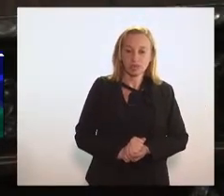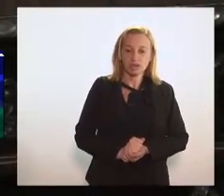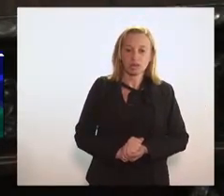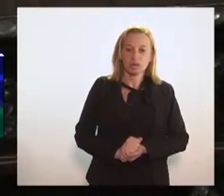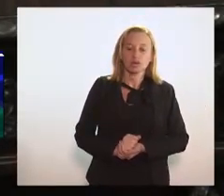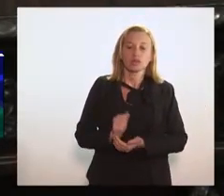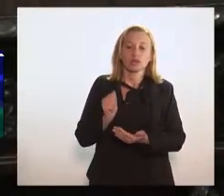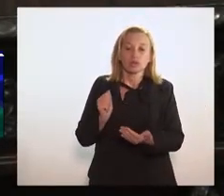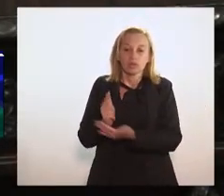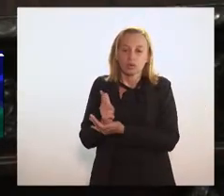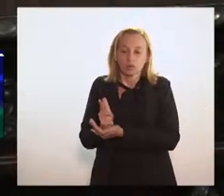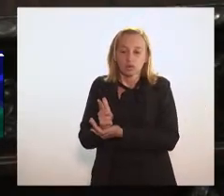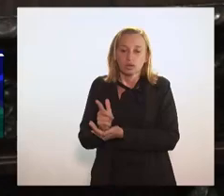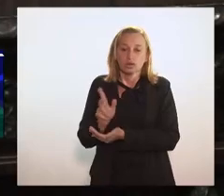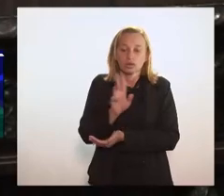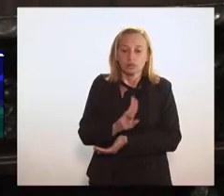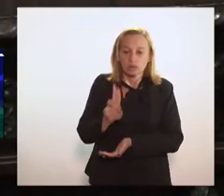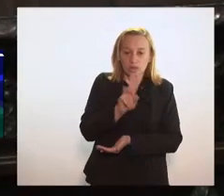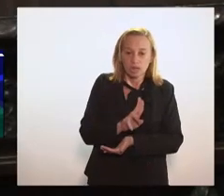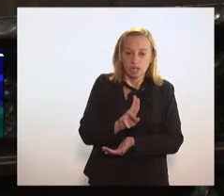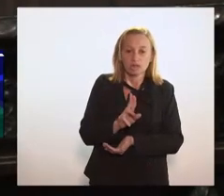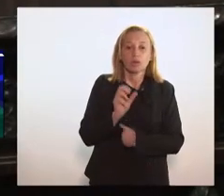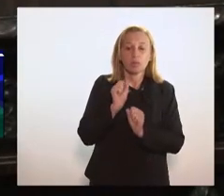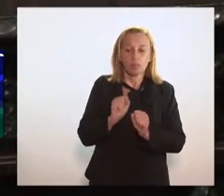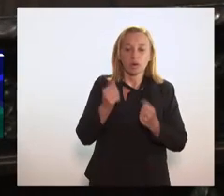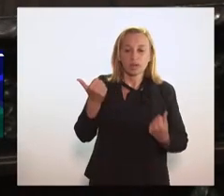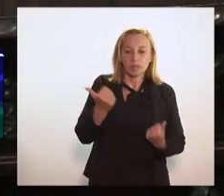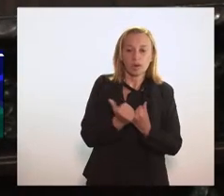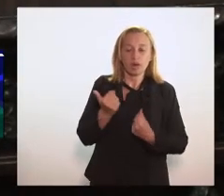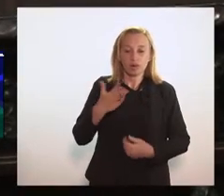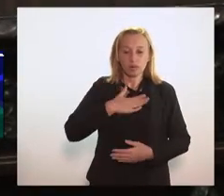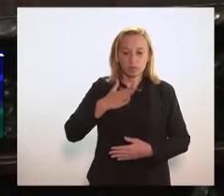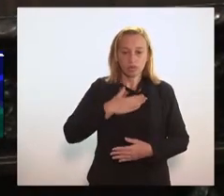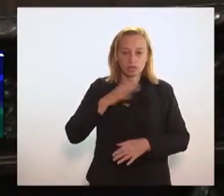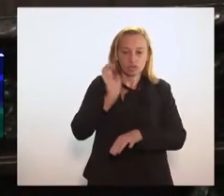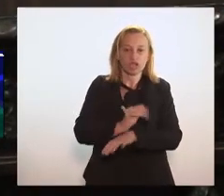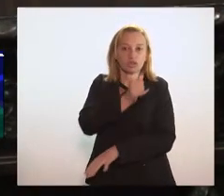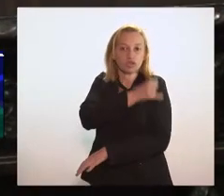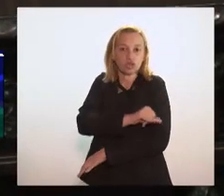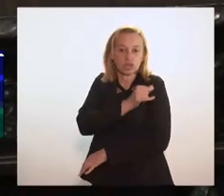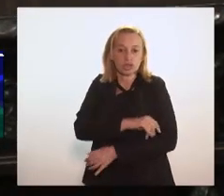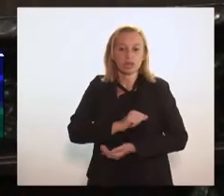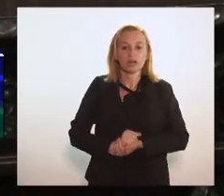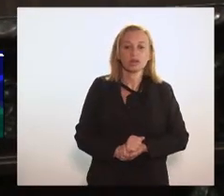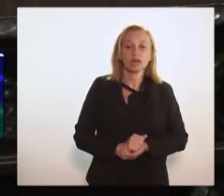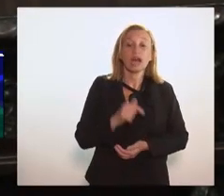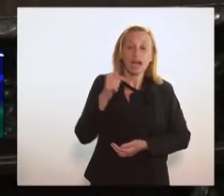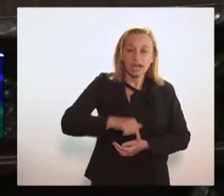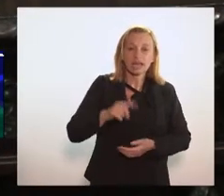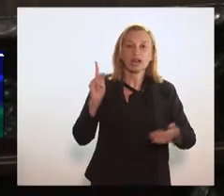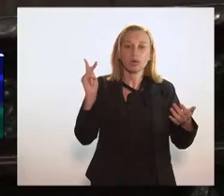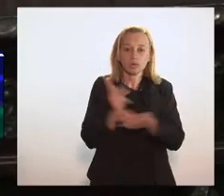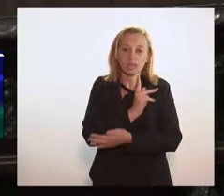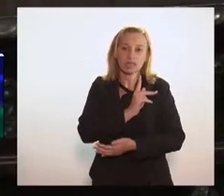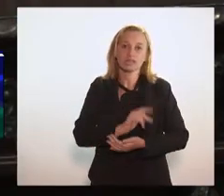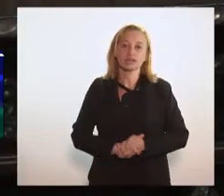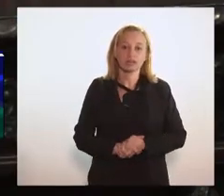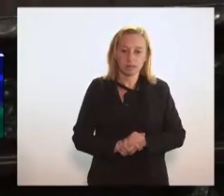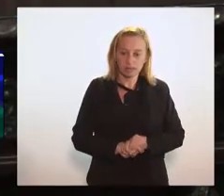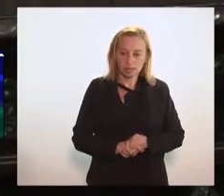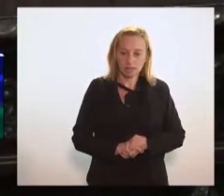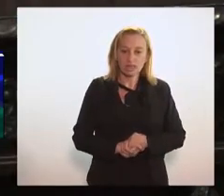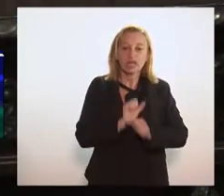consumidores e usuários, podem contar comigo no estado do Rio de Janeiro para que aqui aconteça